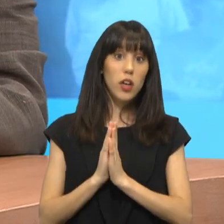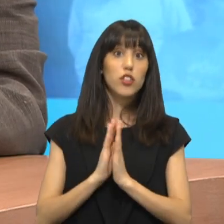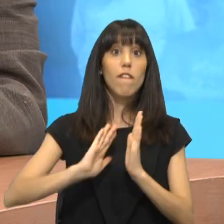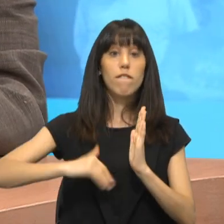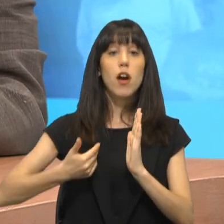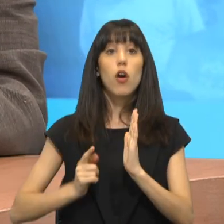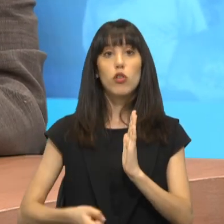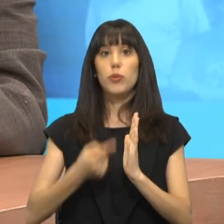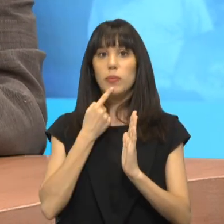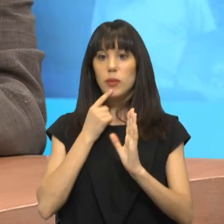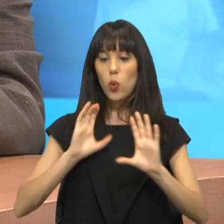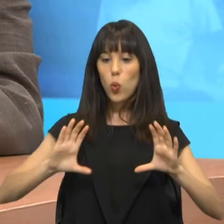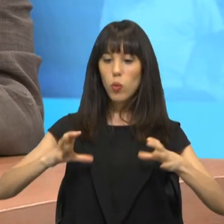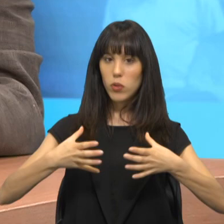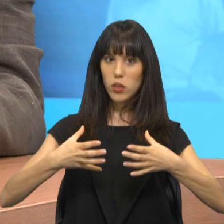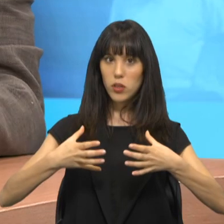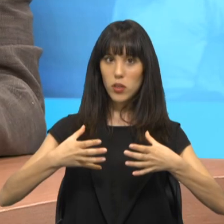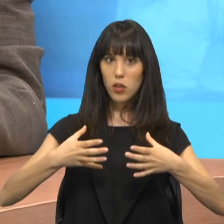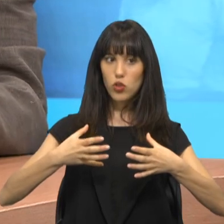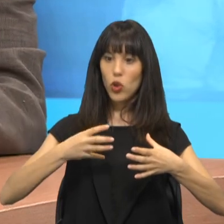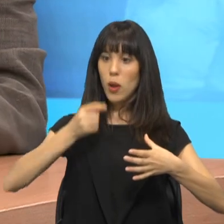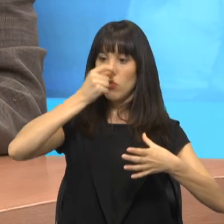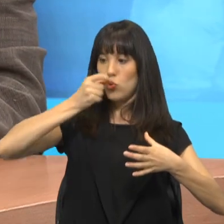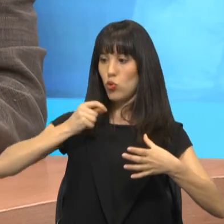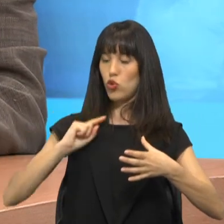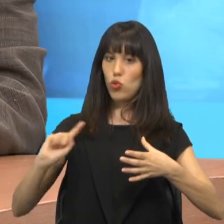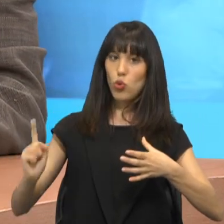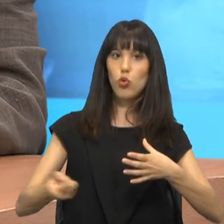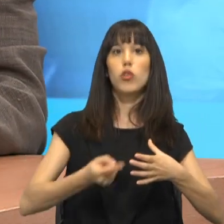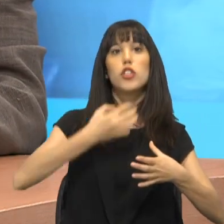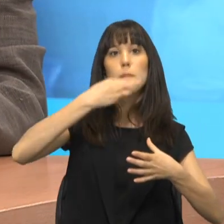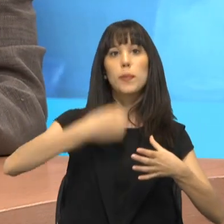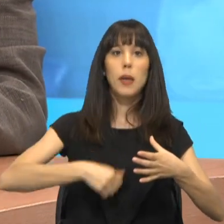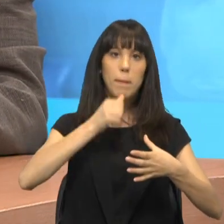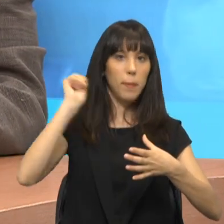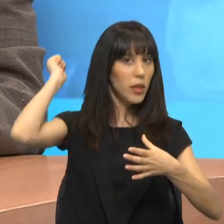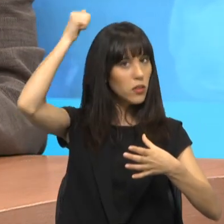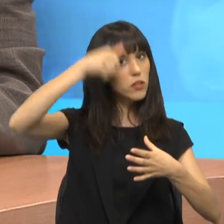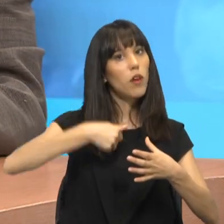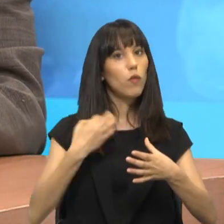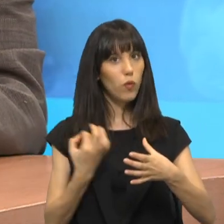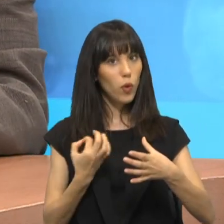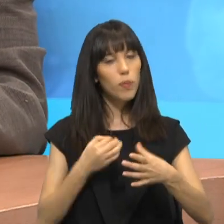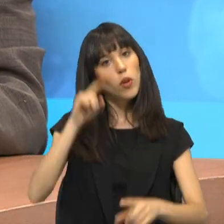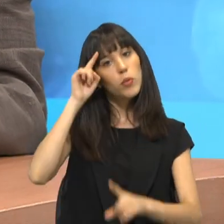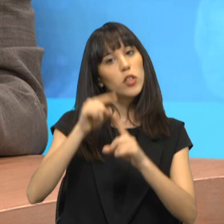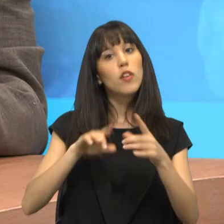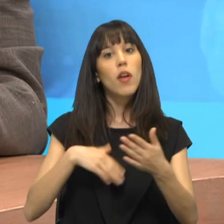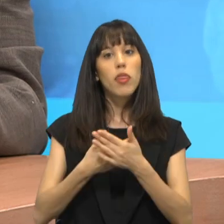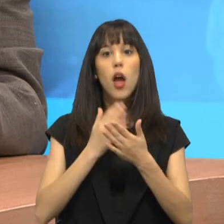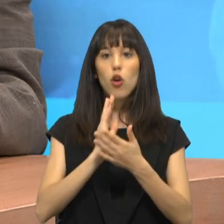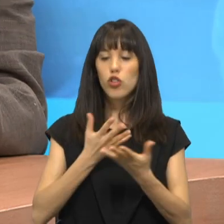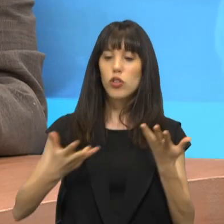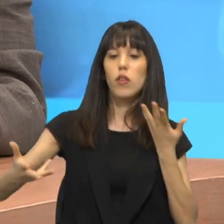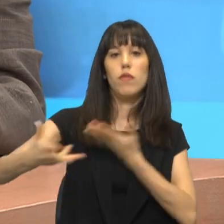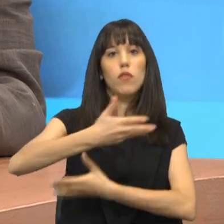entender-se como a comunidade de todos os batizados, num sentido de envolvimento e participação